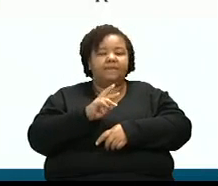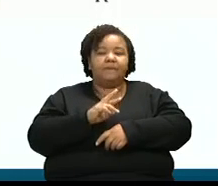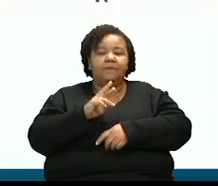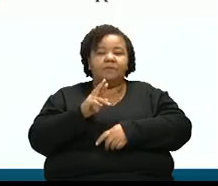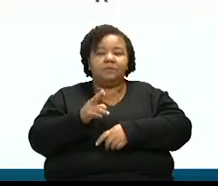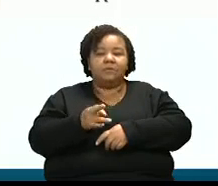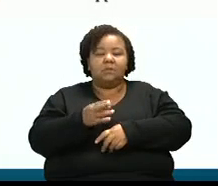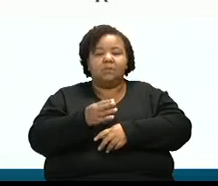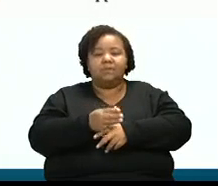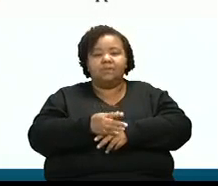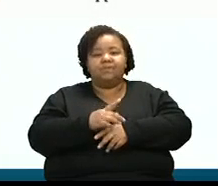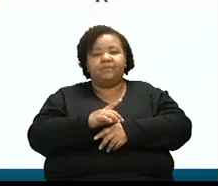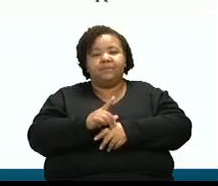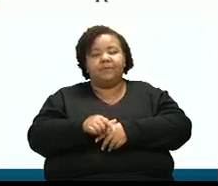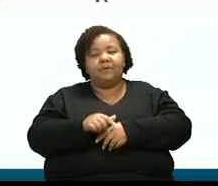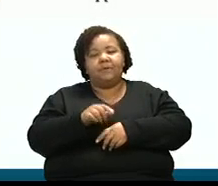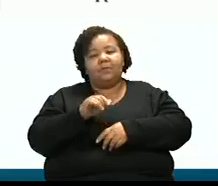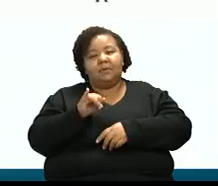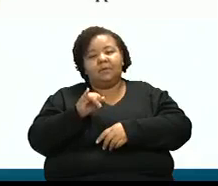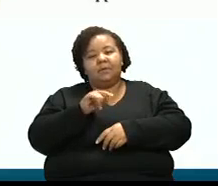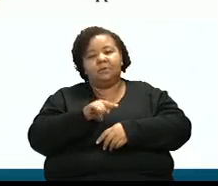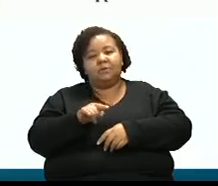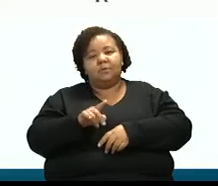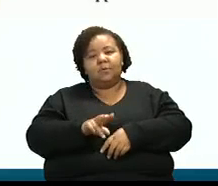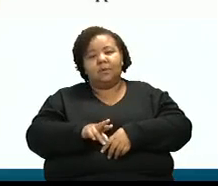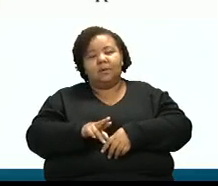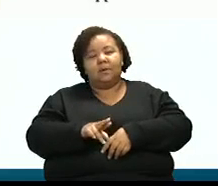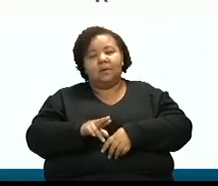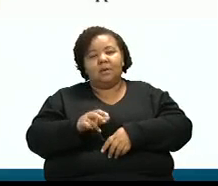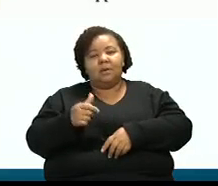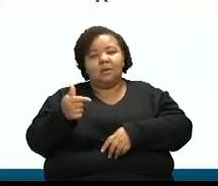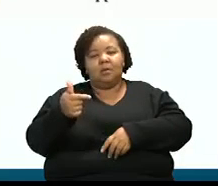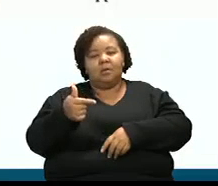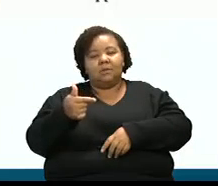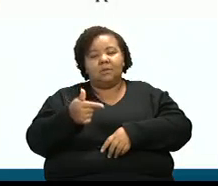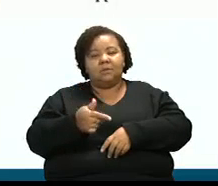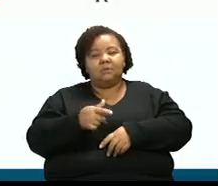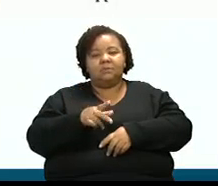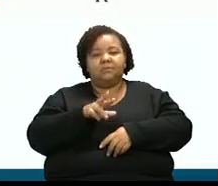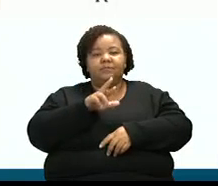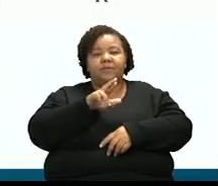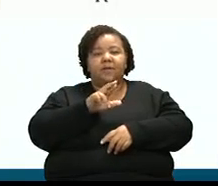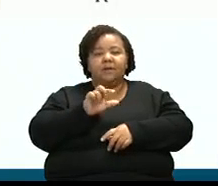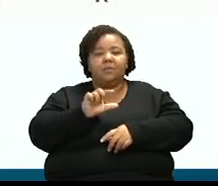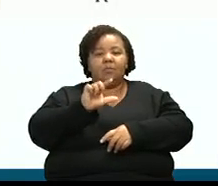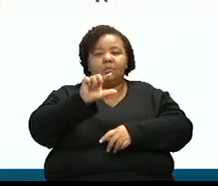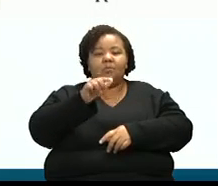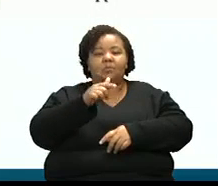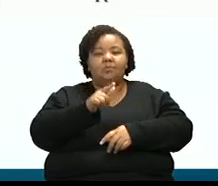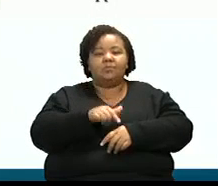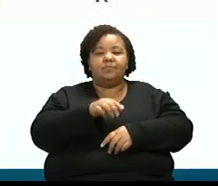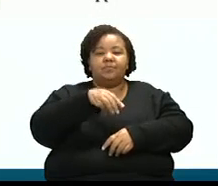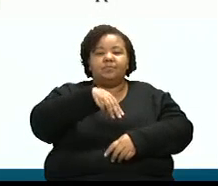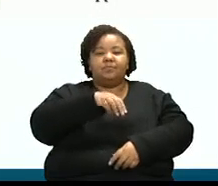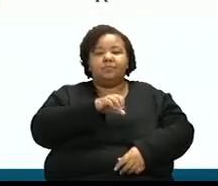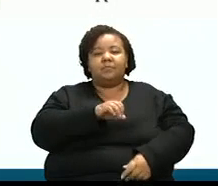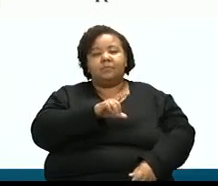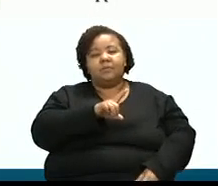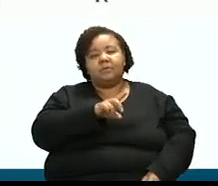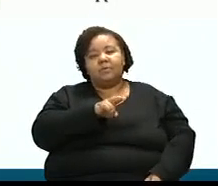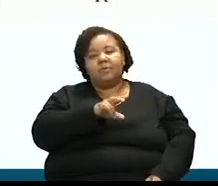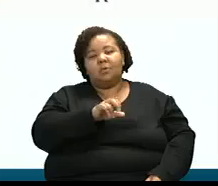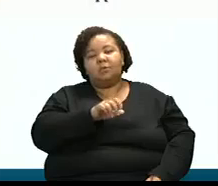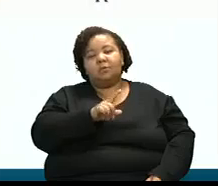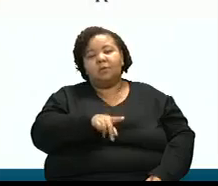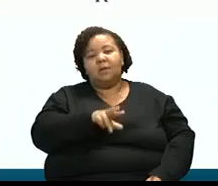resultante, que seria o i sobre o r ao quadrado, né, o r maiúsculo ao quadrado, e eu sei que o módulo do vetor tangente é